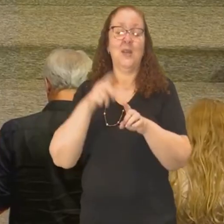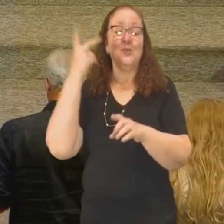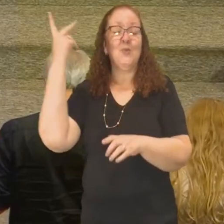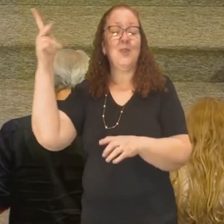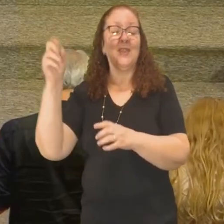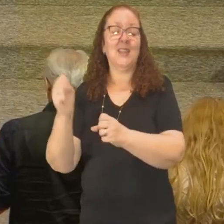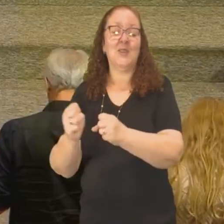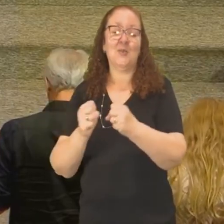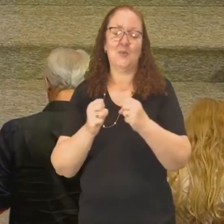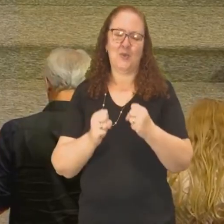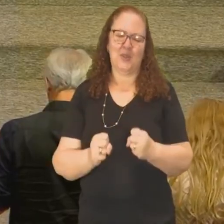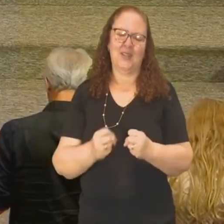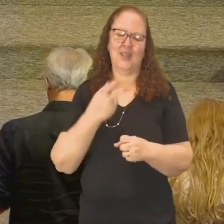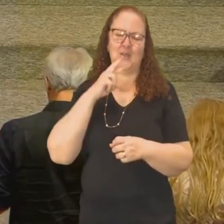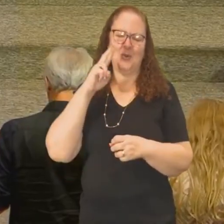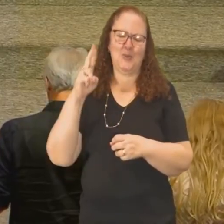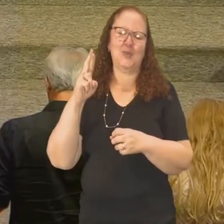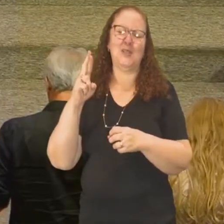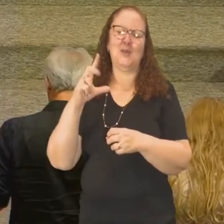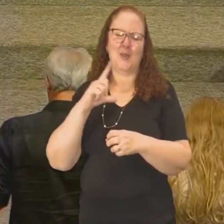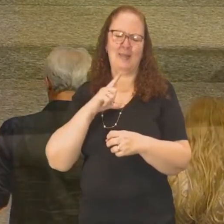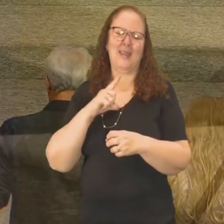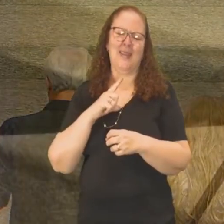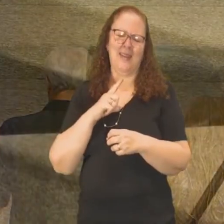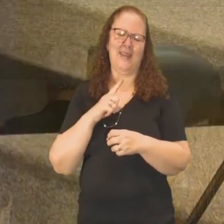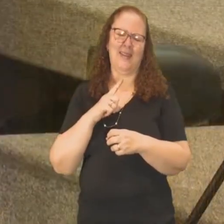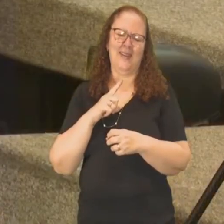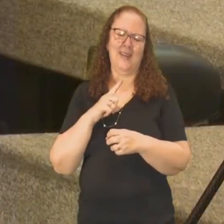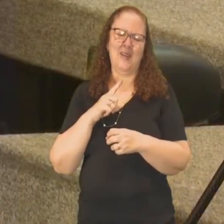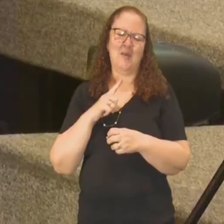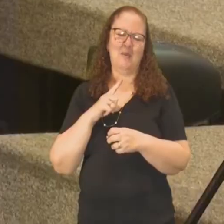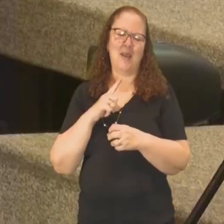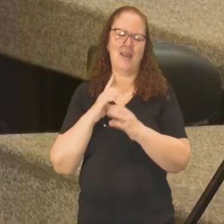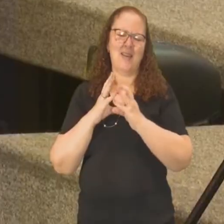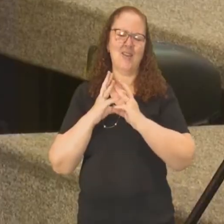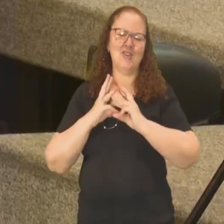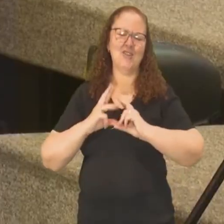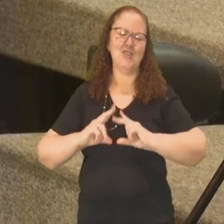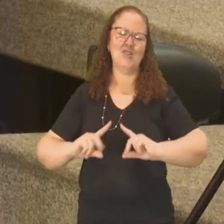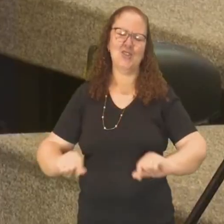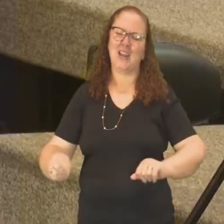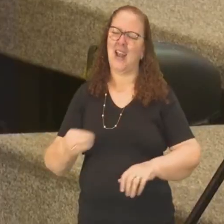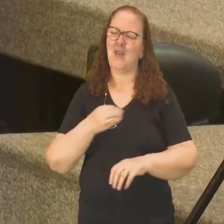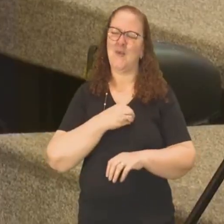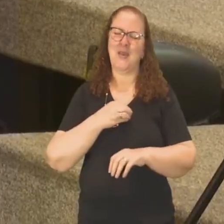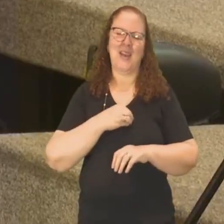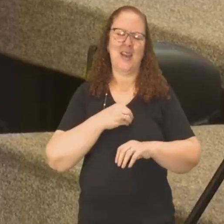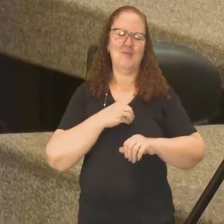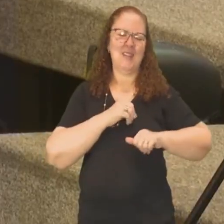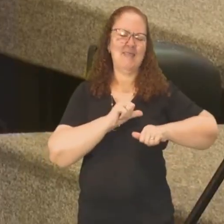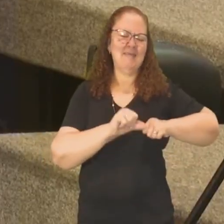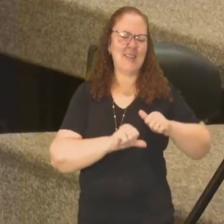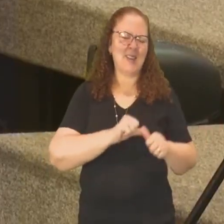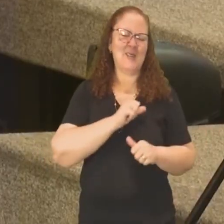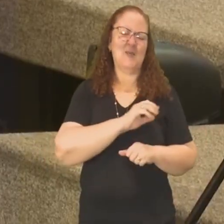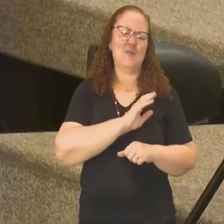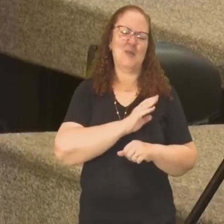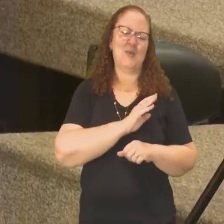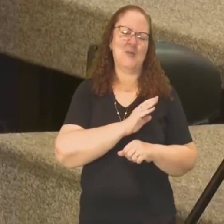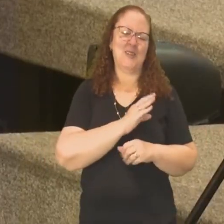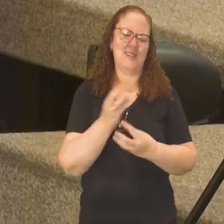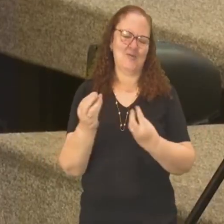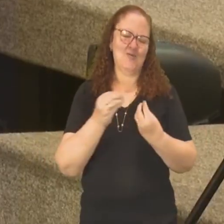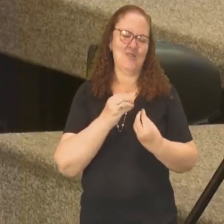poder, o Senhor é poderoso para desfazer, ó Deus, o nosso coração e nos colocar um